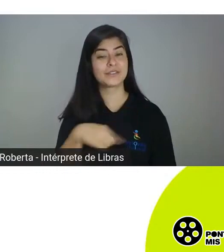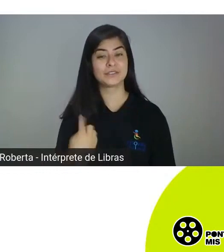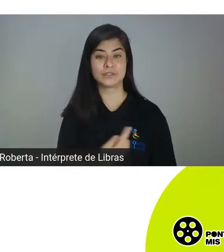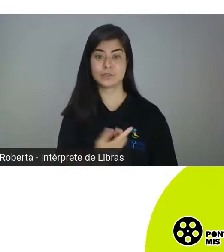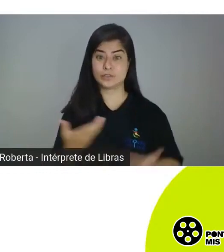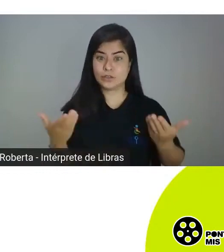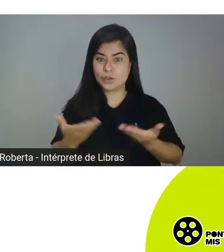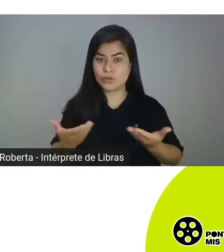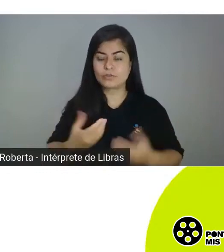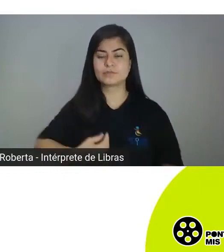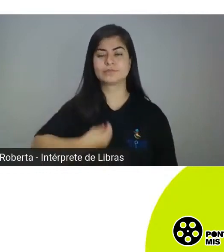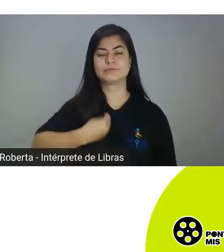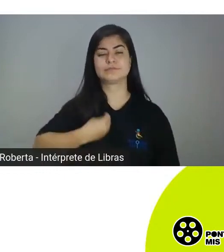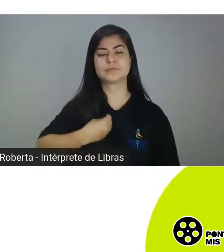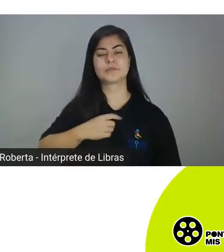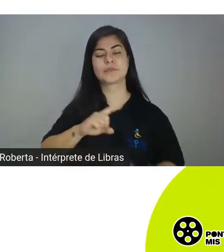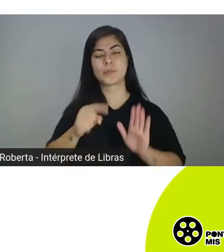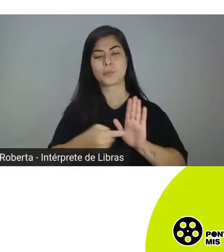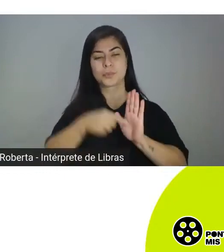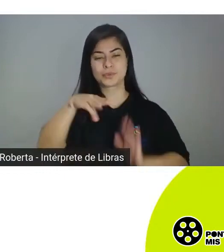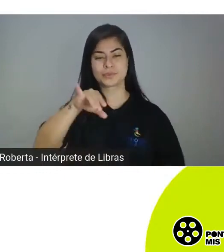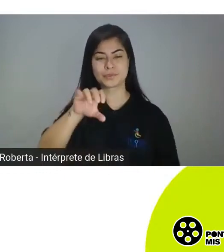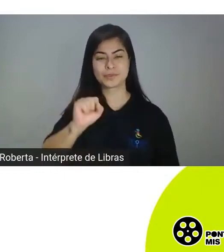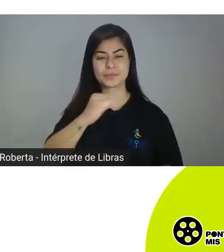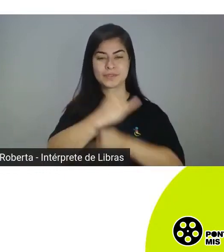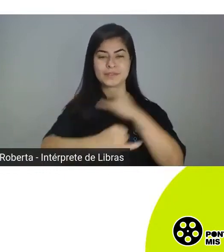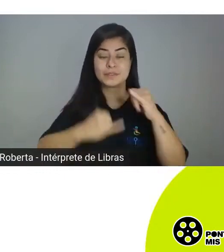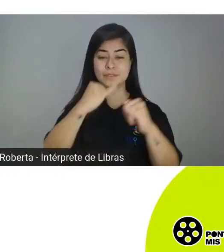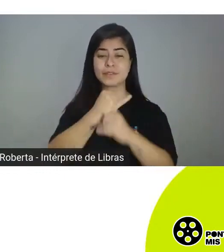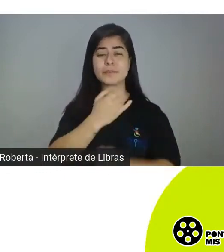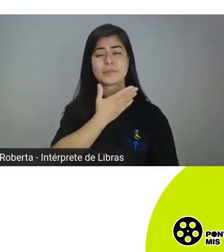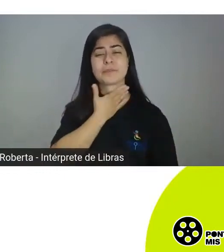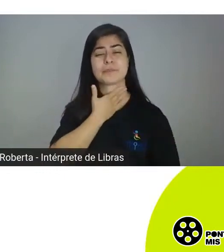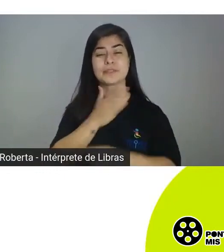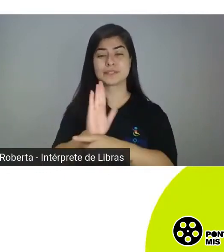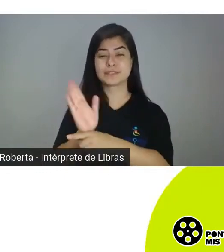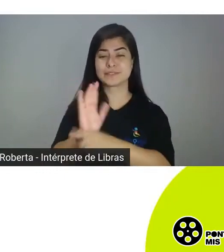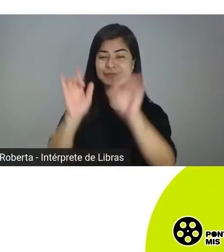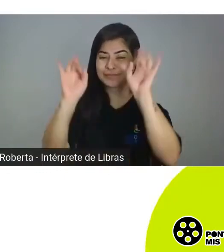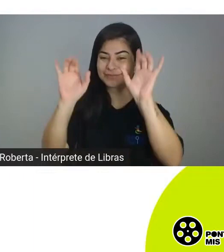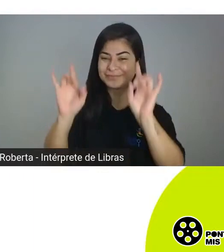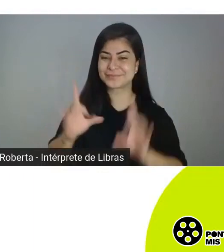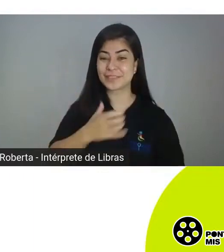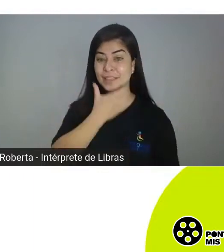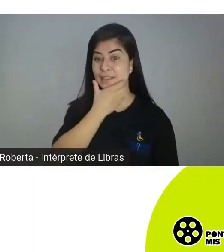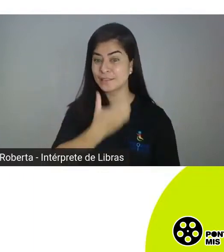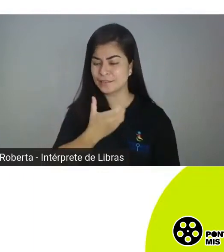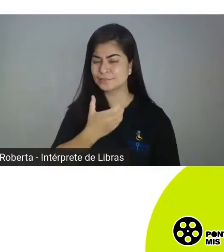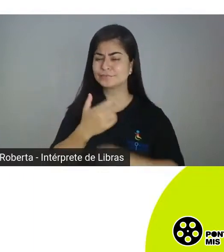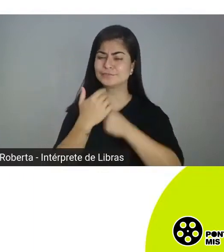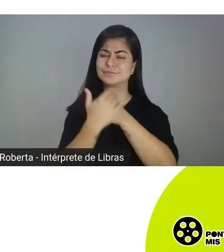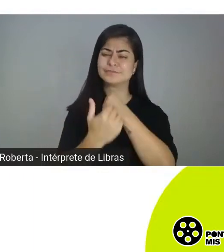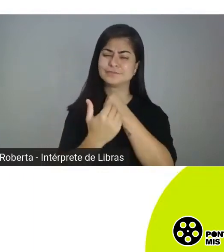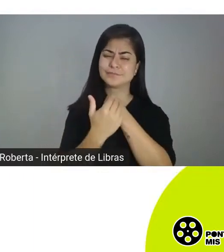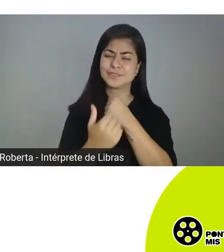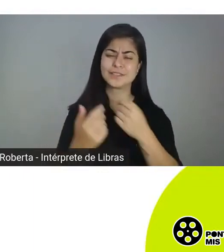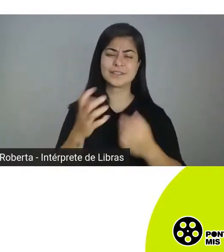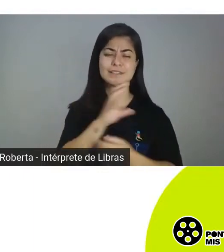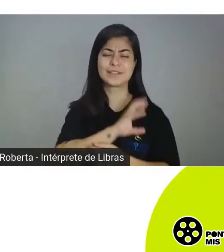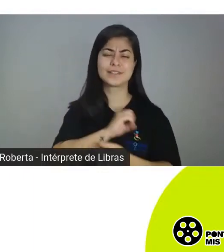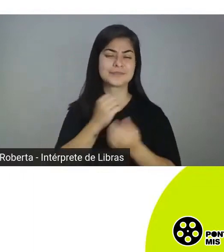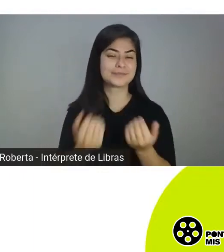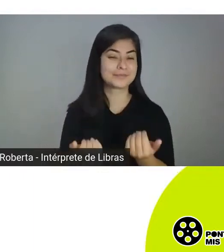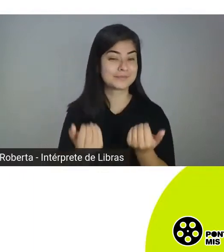começando o nosso Pontos Miss Online, bate-papo de cinema especial de Natal, feito com muito carinho, muito amor para vocês.